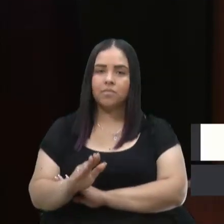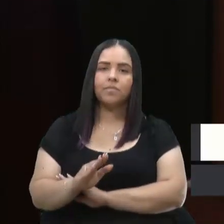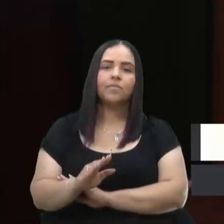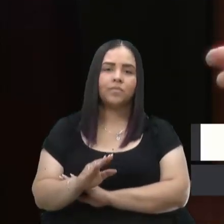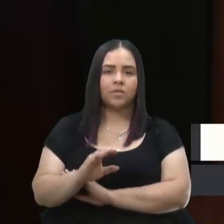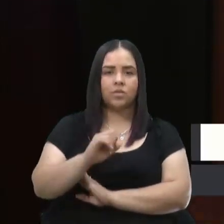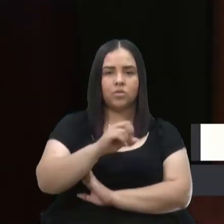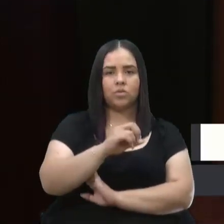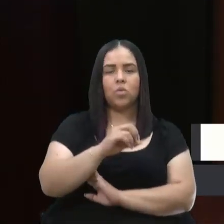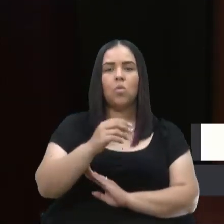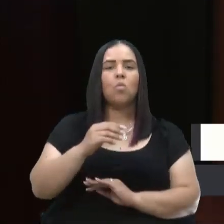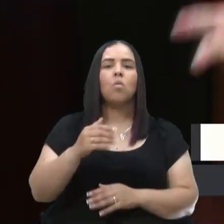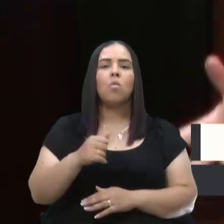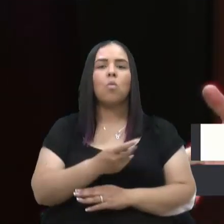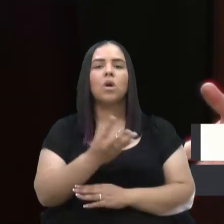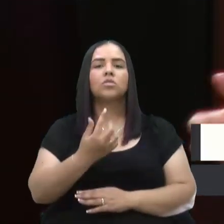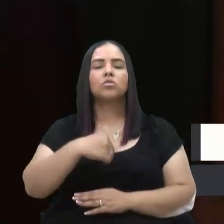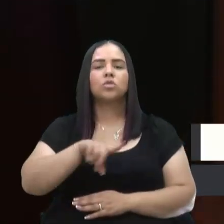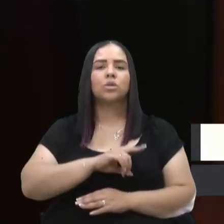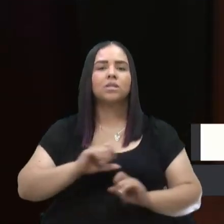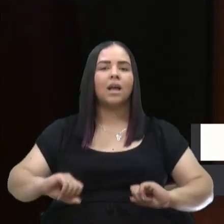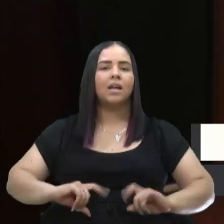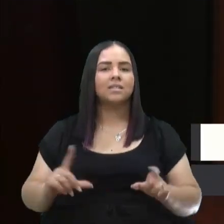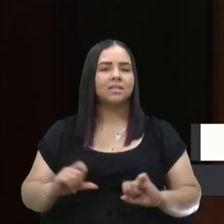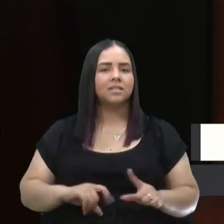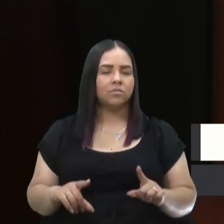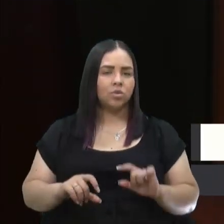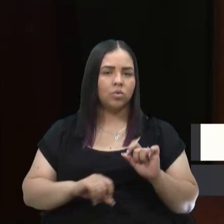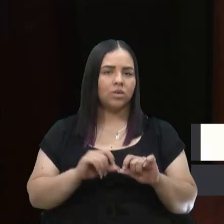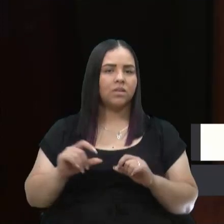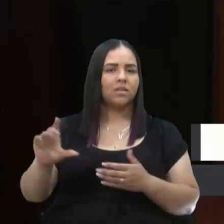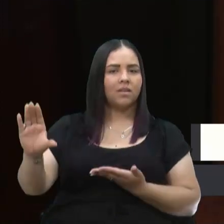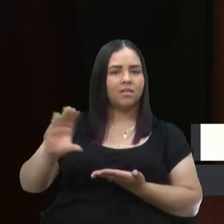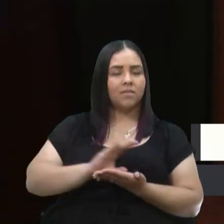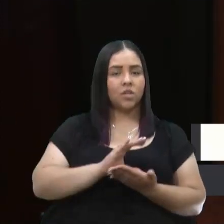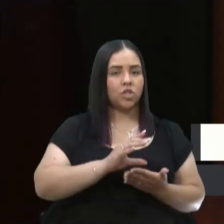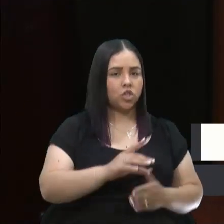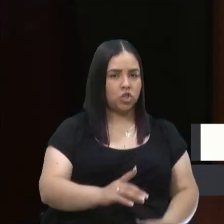ou seja, quanto nós gastamos menos do que nós arrecadamos. Governo